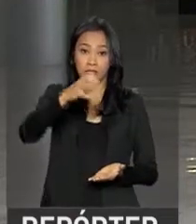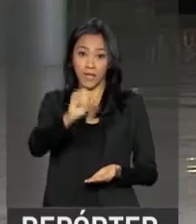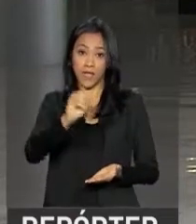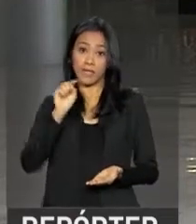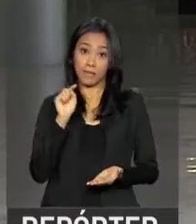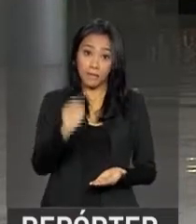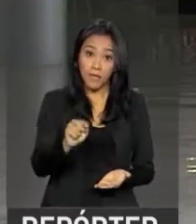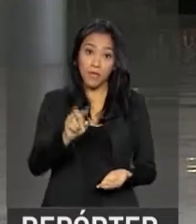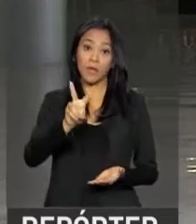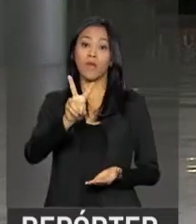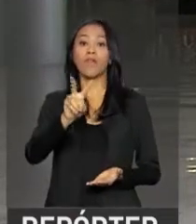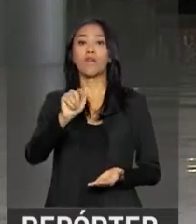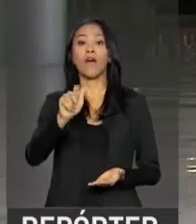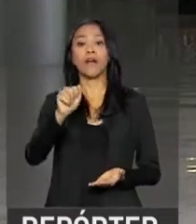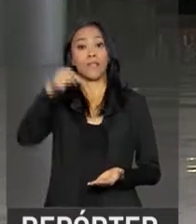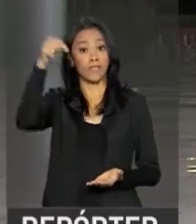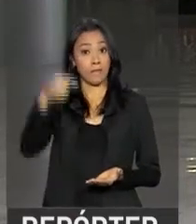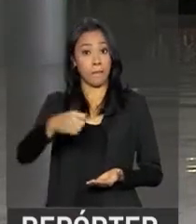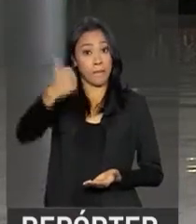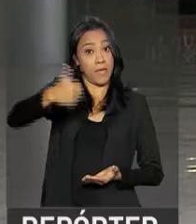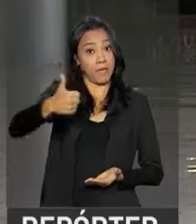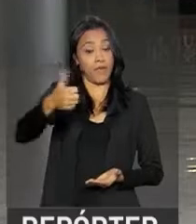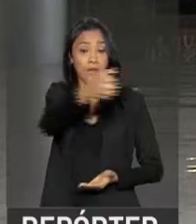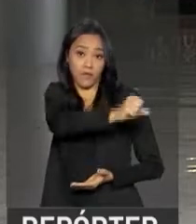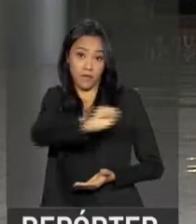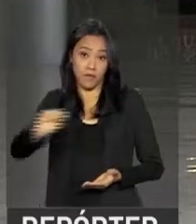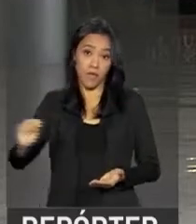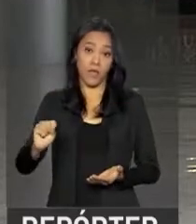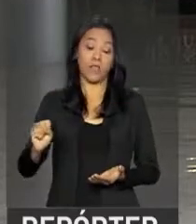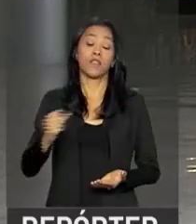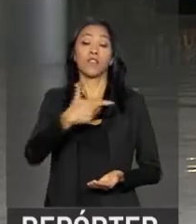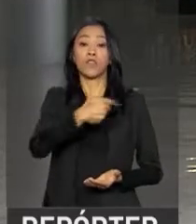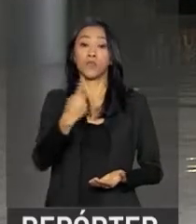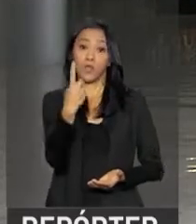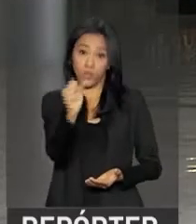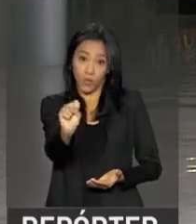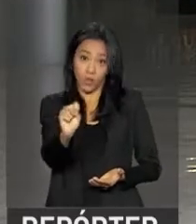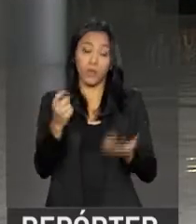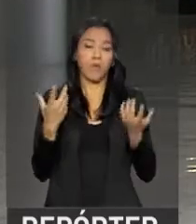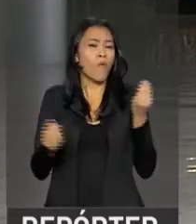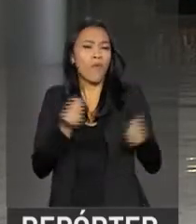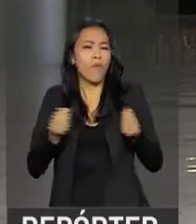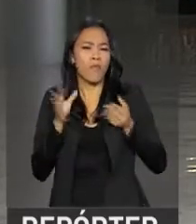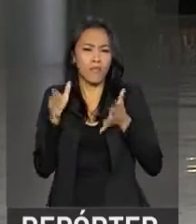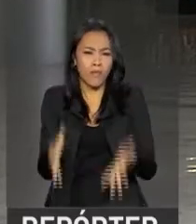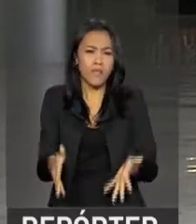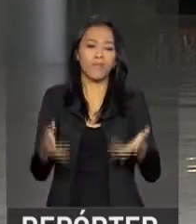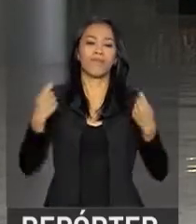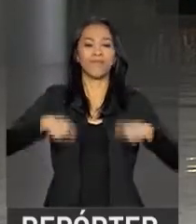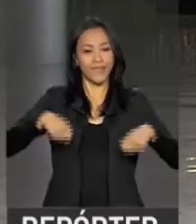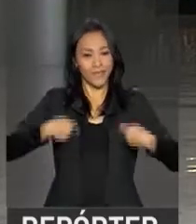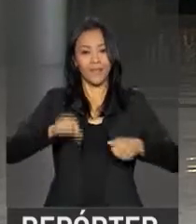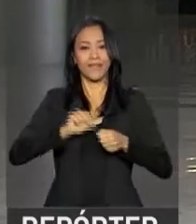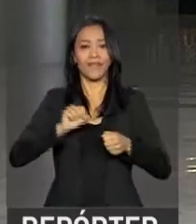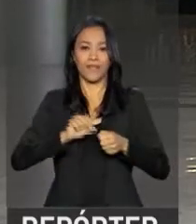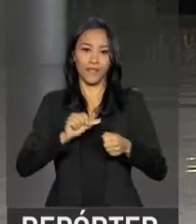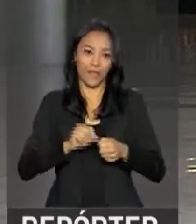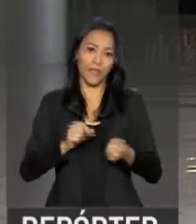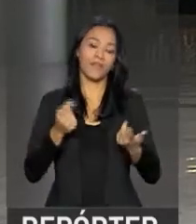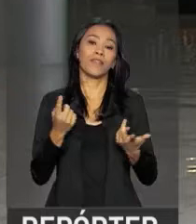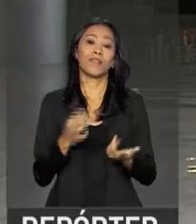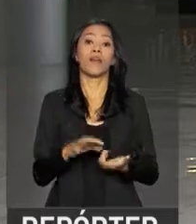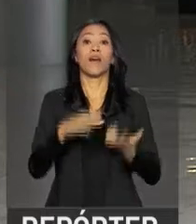neste primeiro semestre e de 2018 para participar o candidato deve ter feito uma das edições